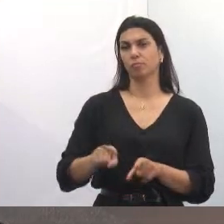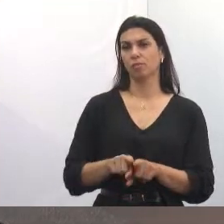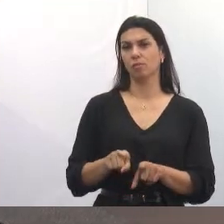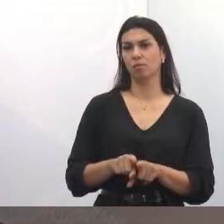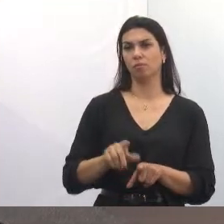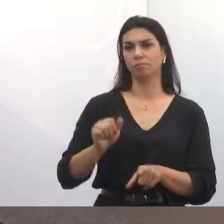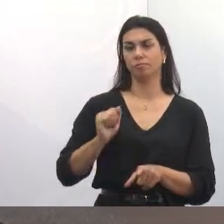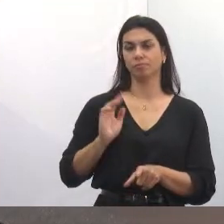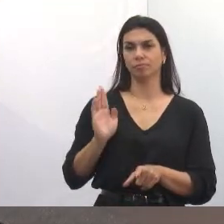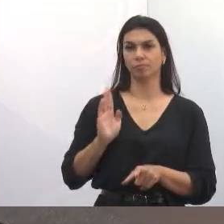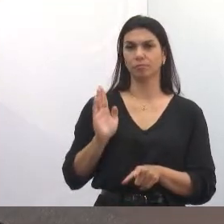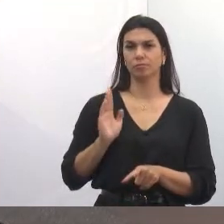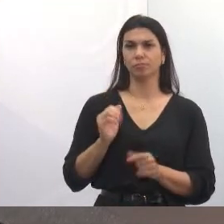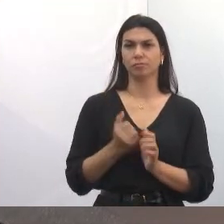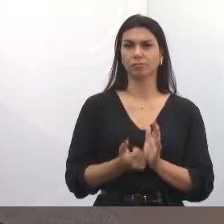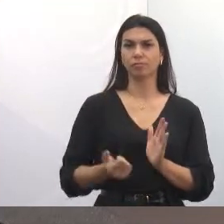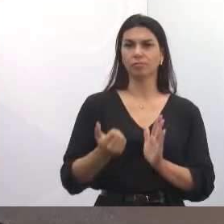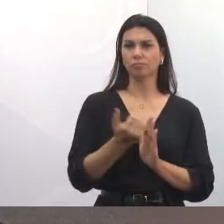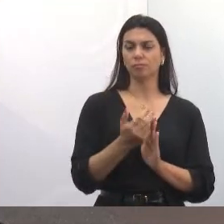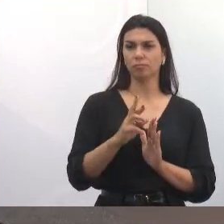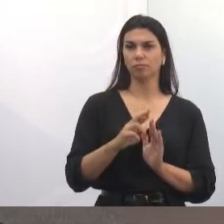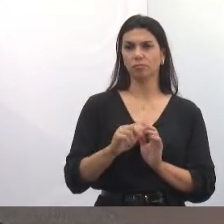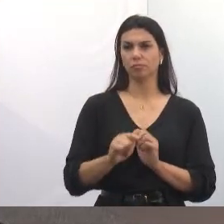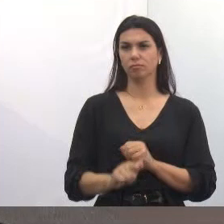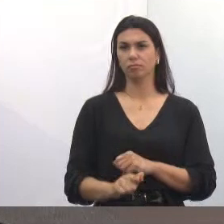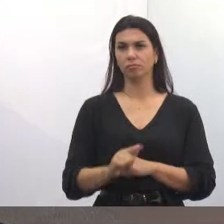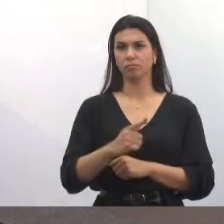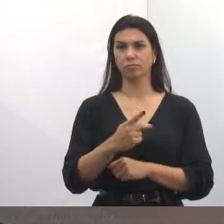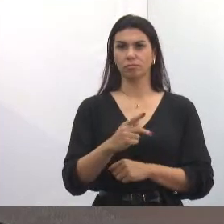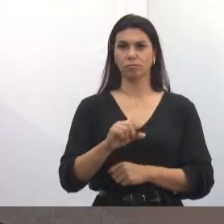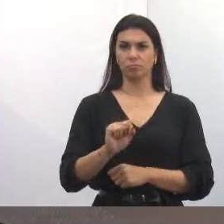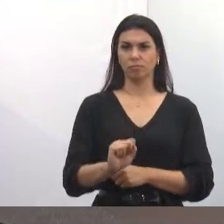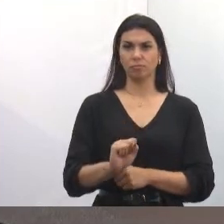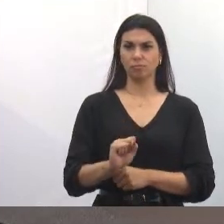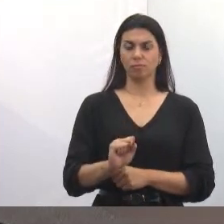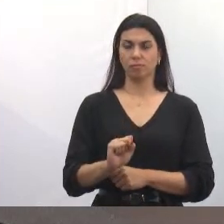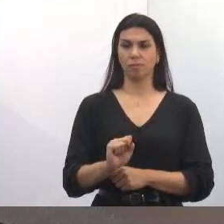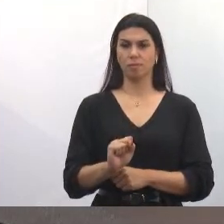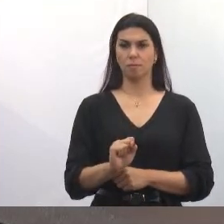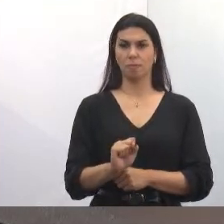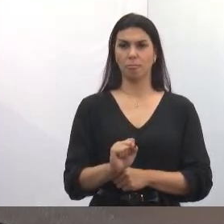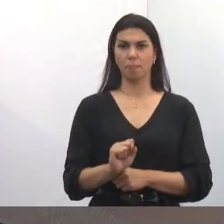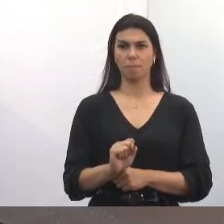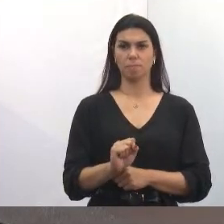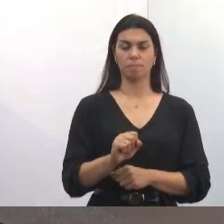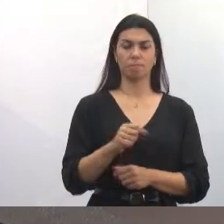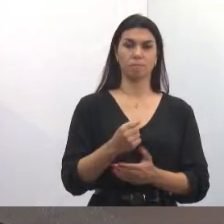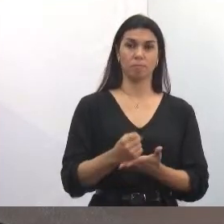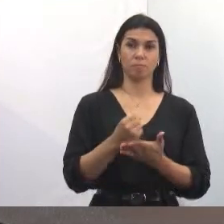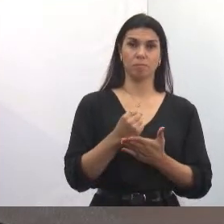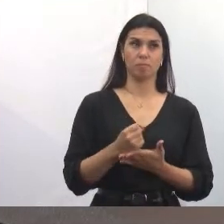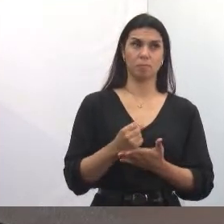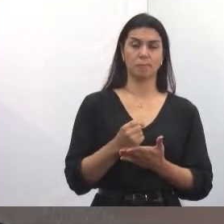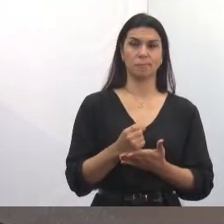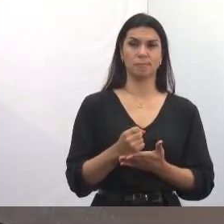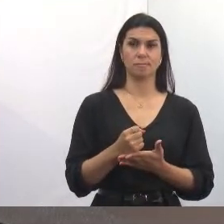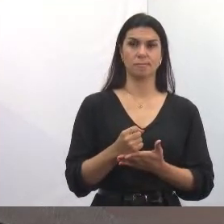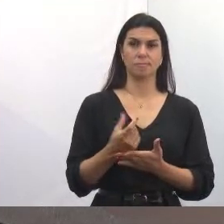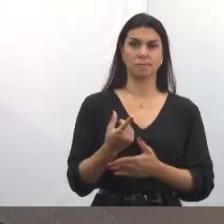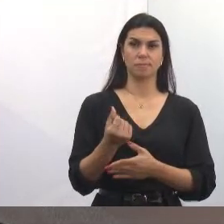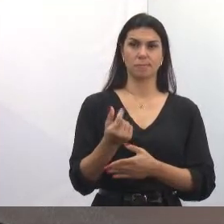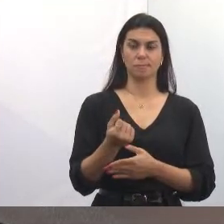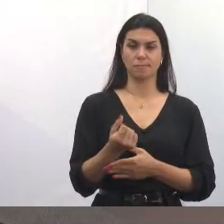ultrapassem o teto do RGPS projetados atorialmente é trazido o